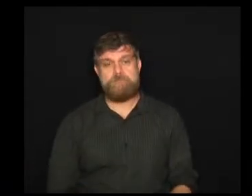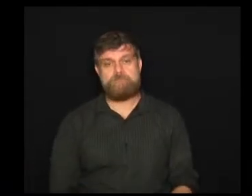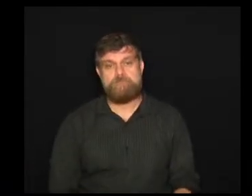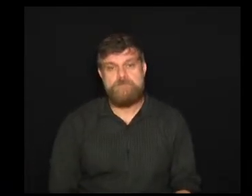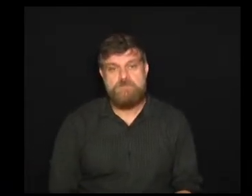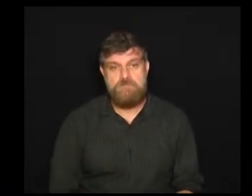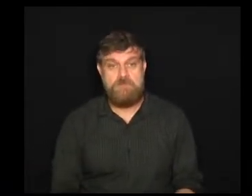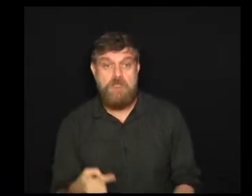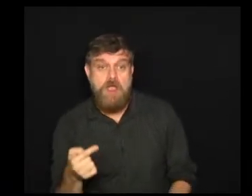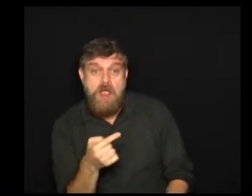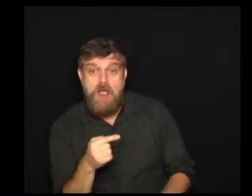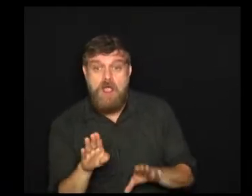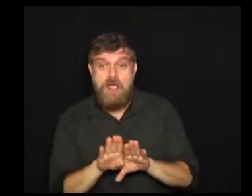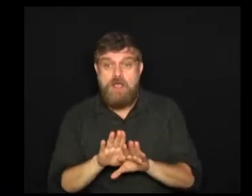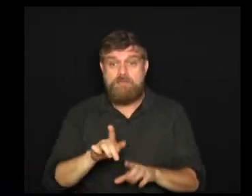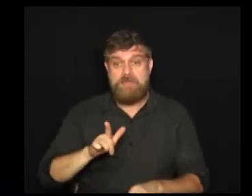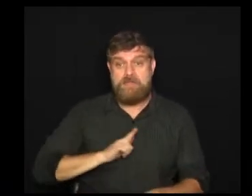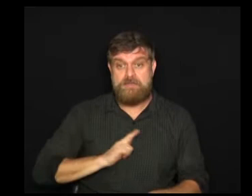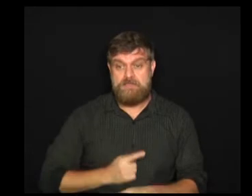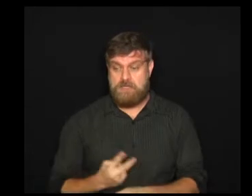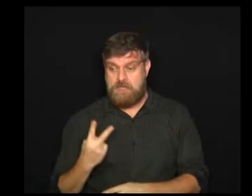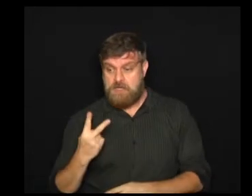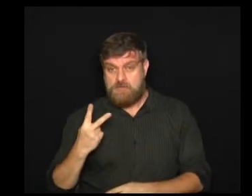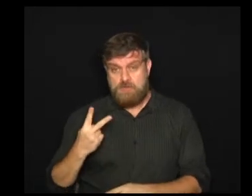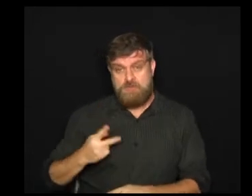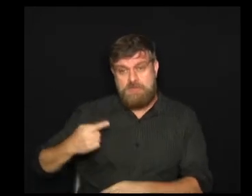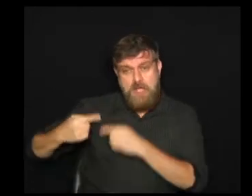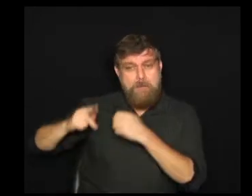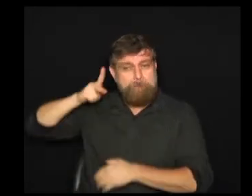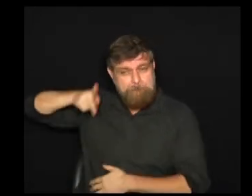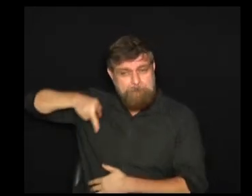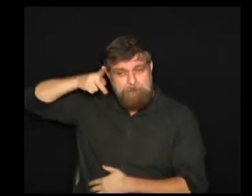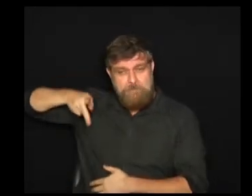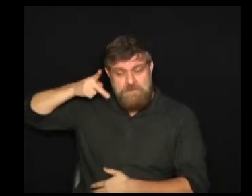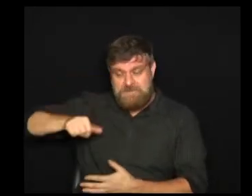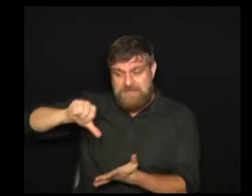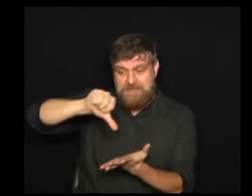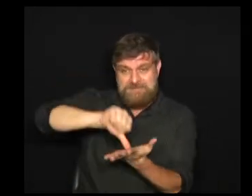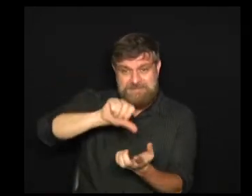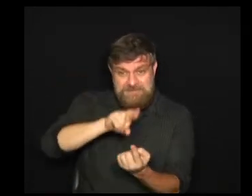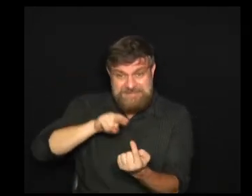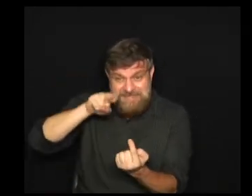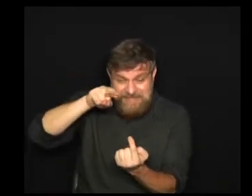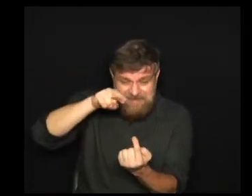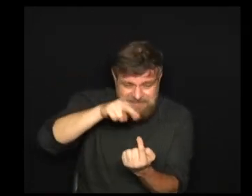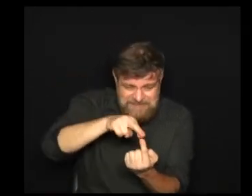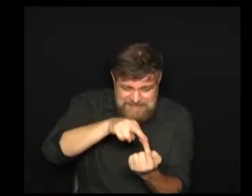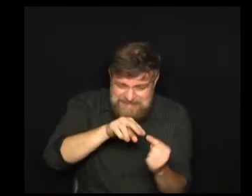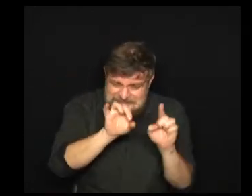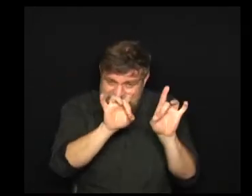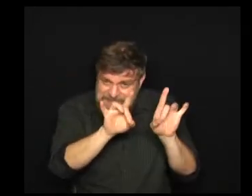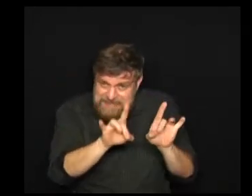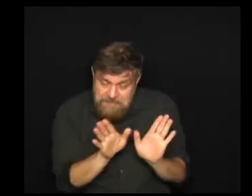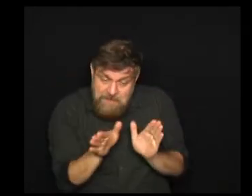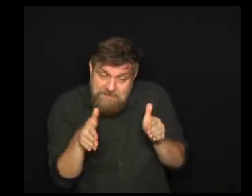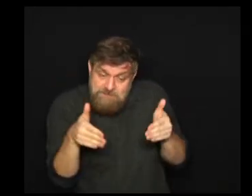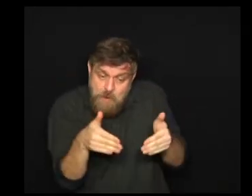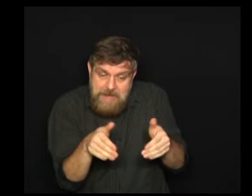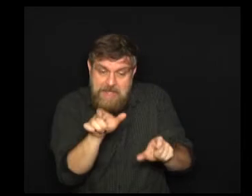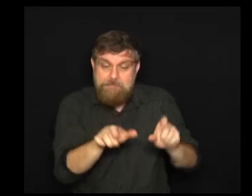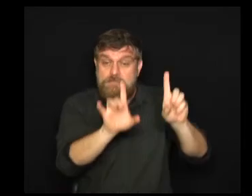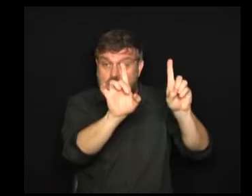E aqui também, dentro das duas políticas que nós temos no centro de referência, que são específicas do centro de referência da pessoa com deficiência,